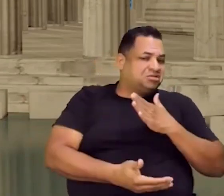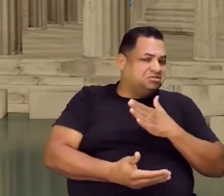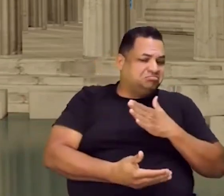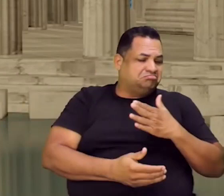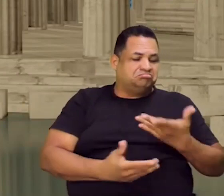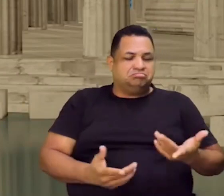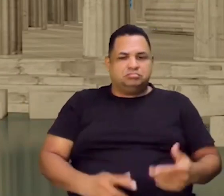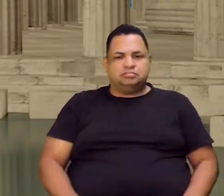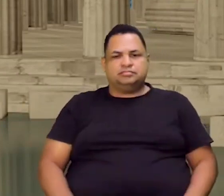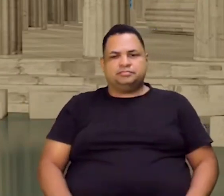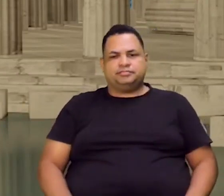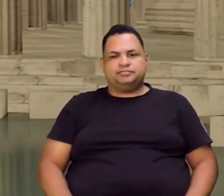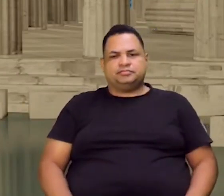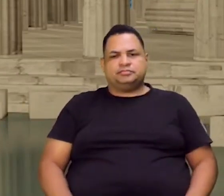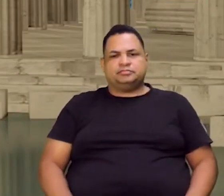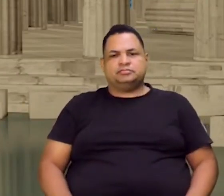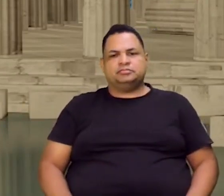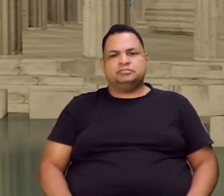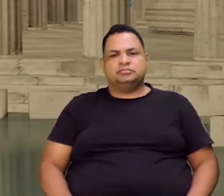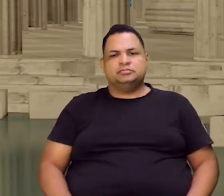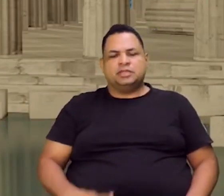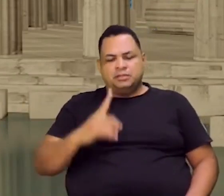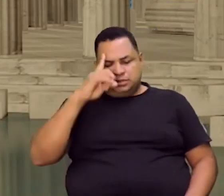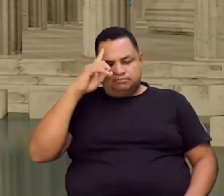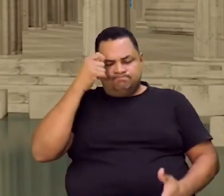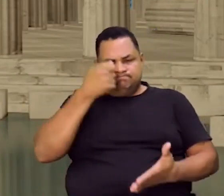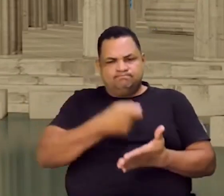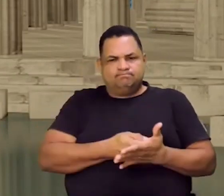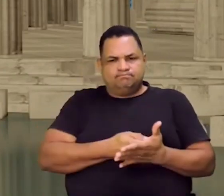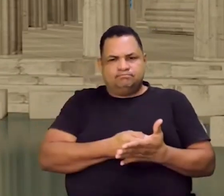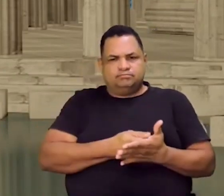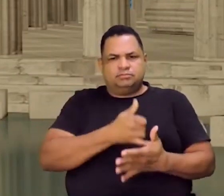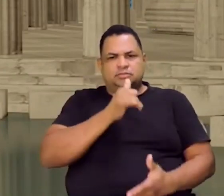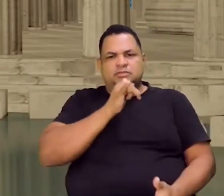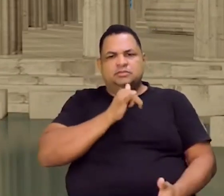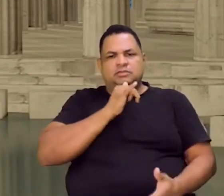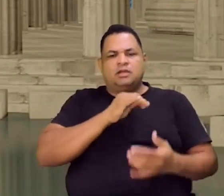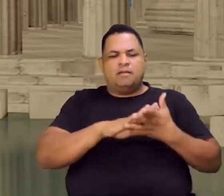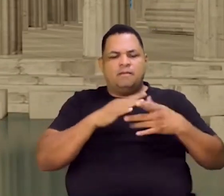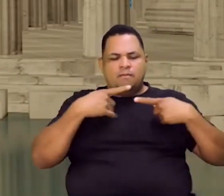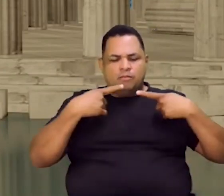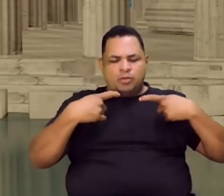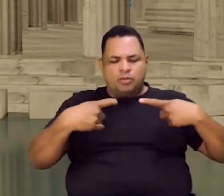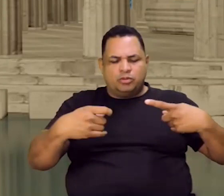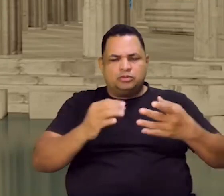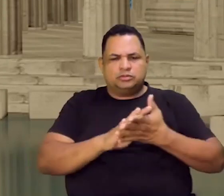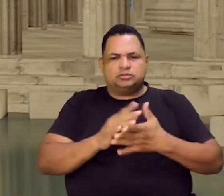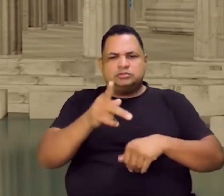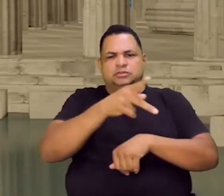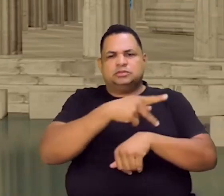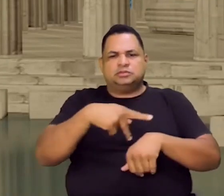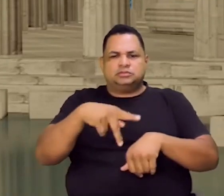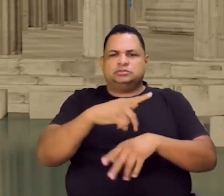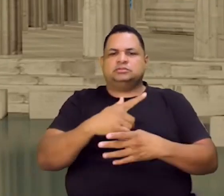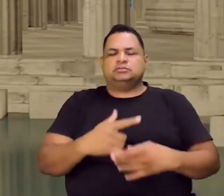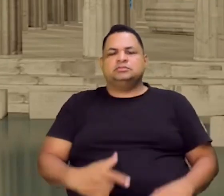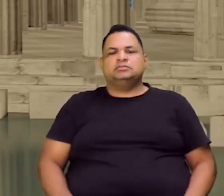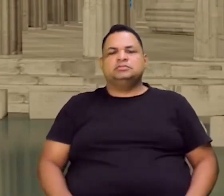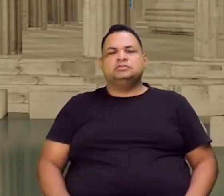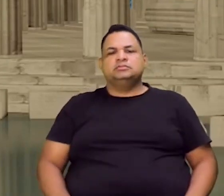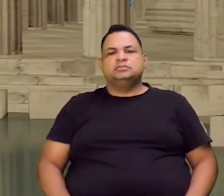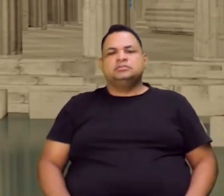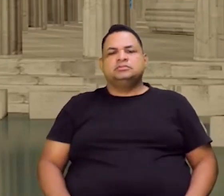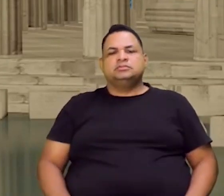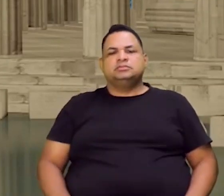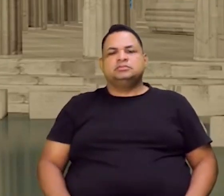e etc. É como se fosse uma decisão, por exemplo, uma guerra de países afeta outros países de certa maneira.